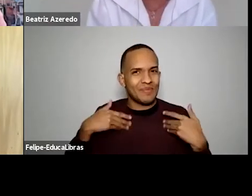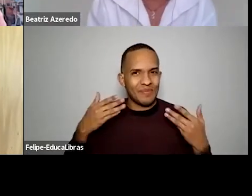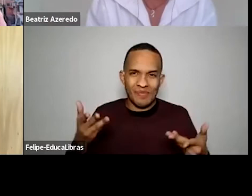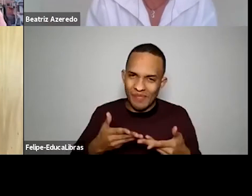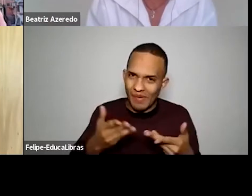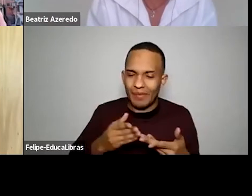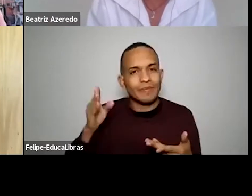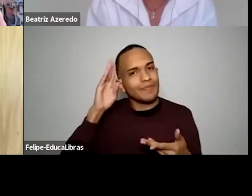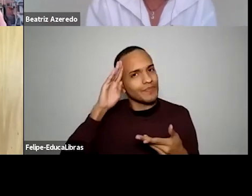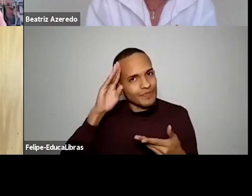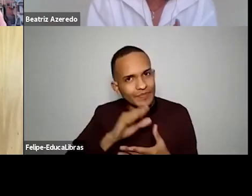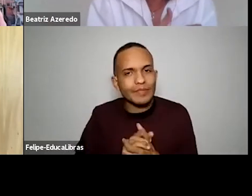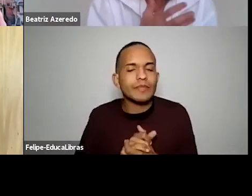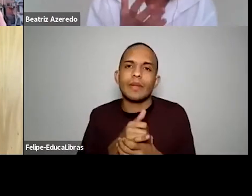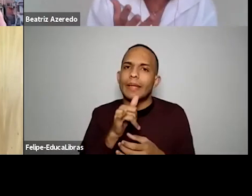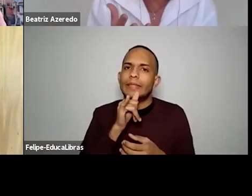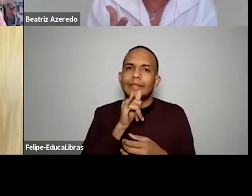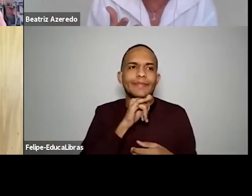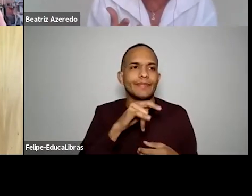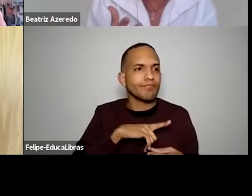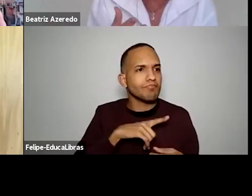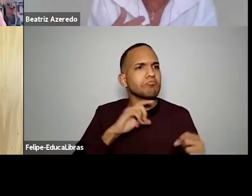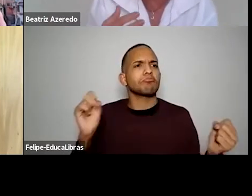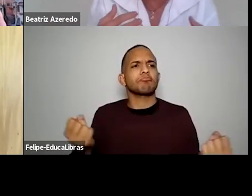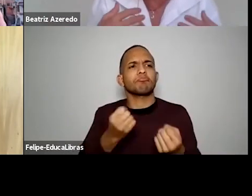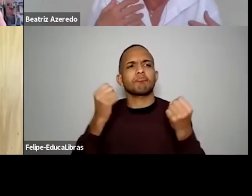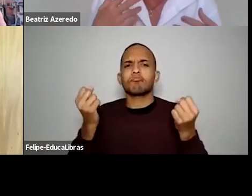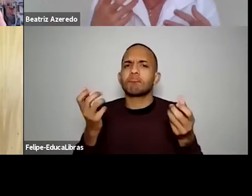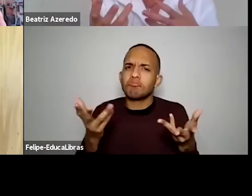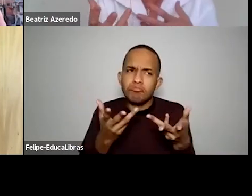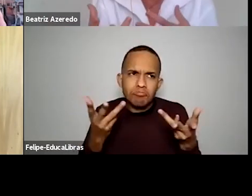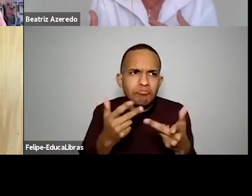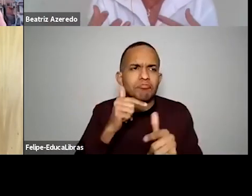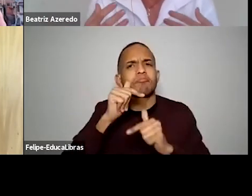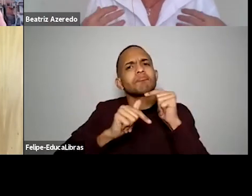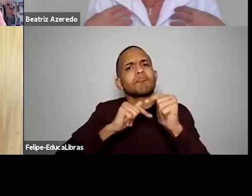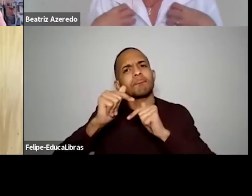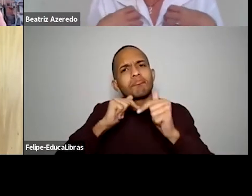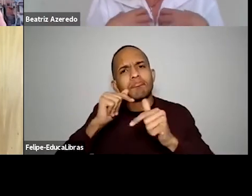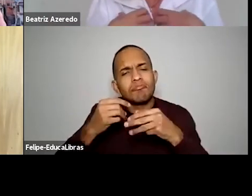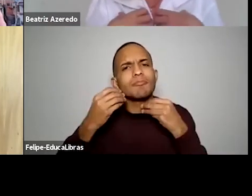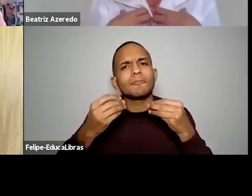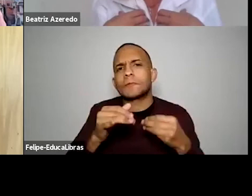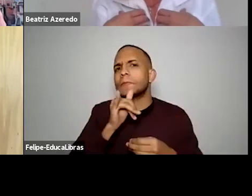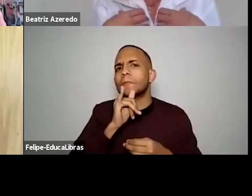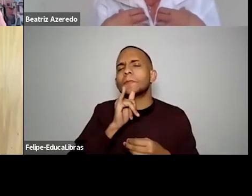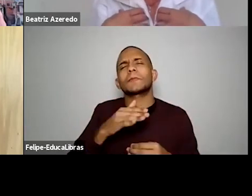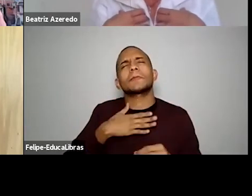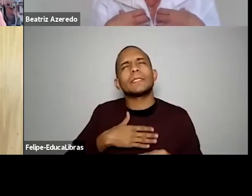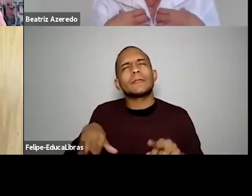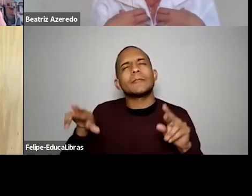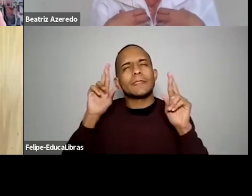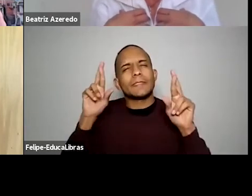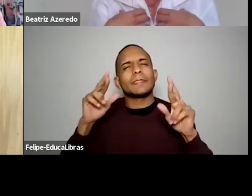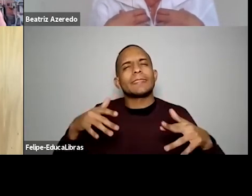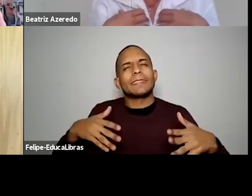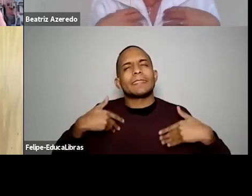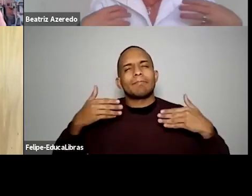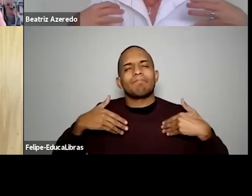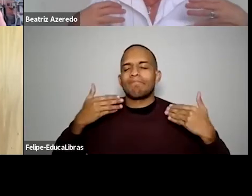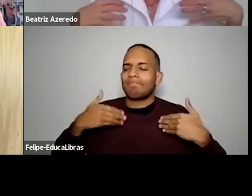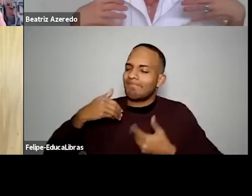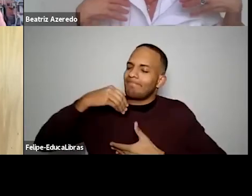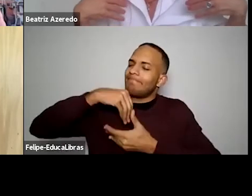assim um potencial incrível para ser trabalhado. E aí, quando eu falo otimista, eu digo assim que eu estou